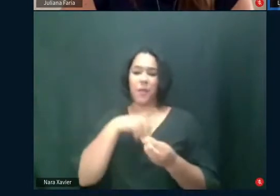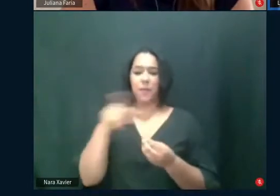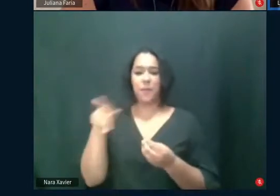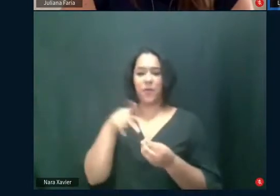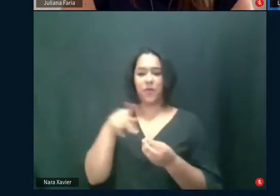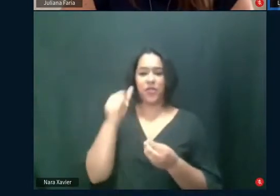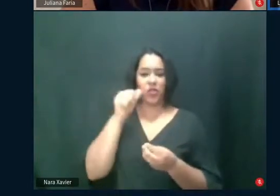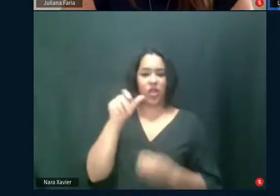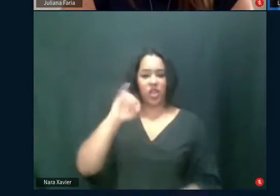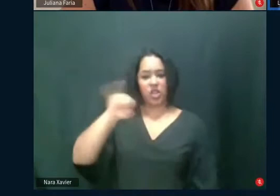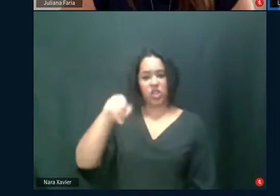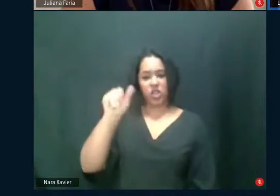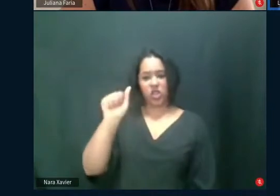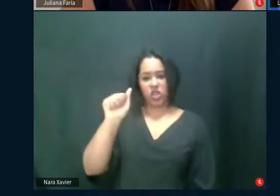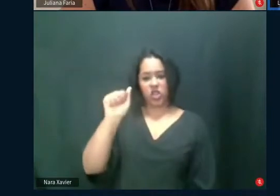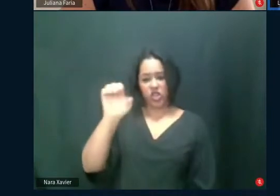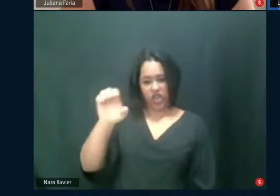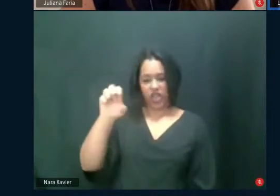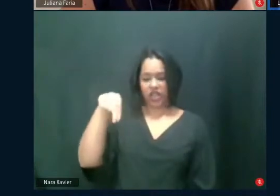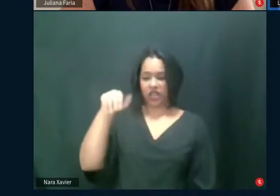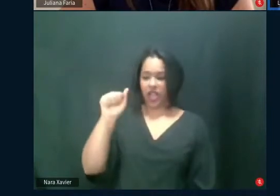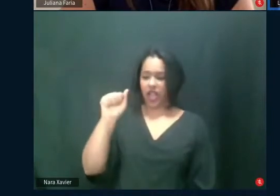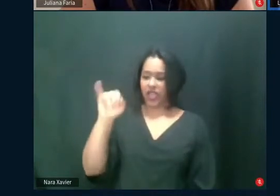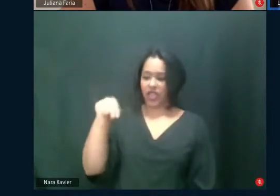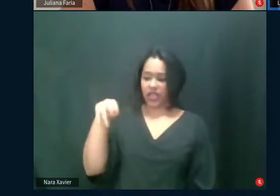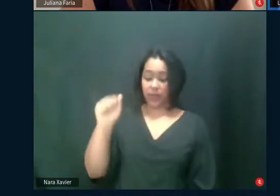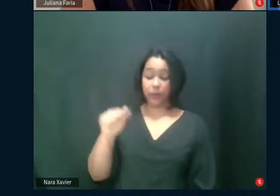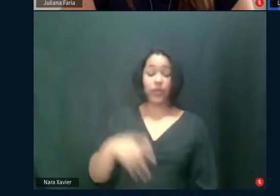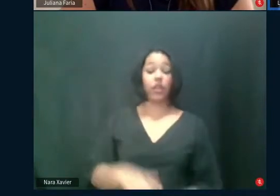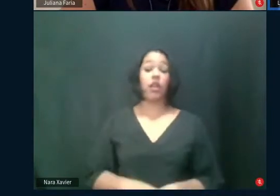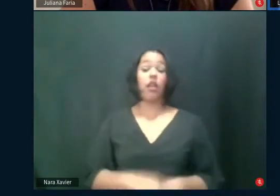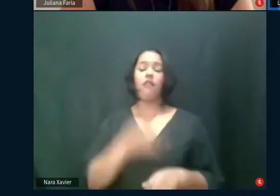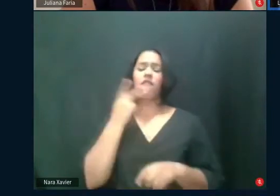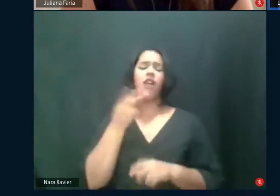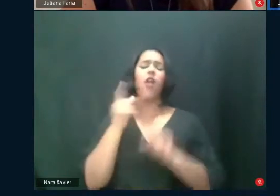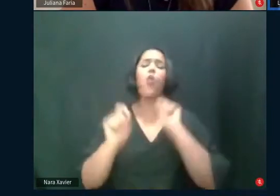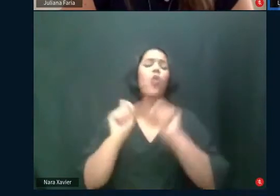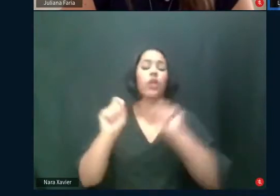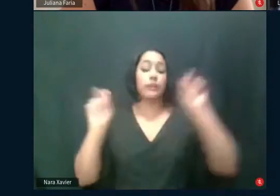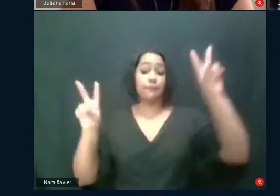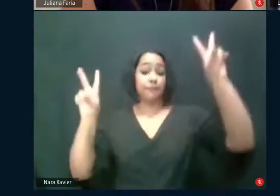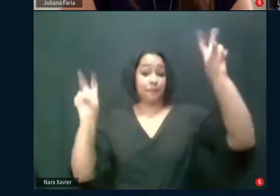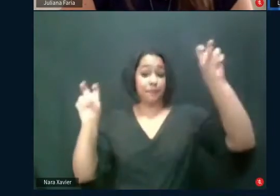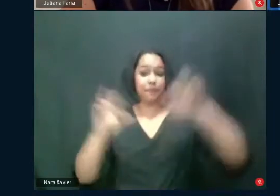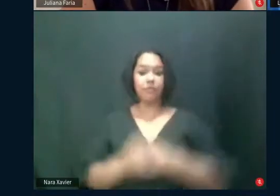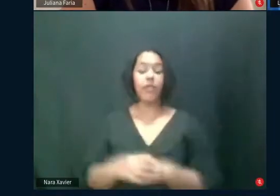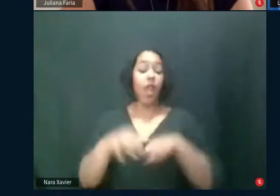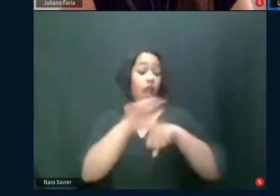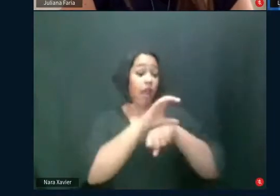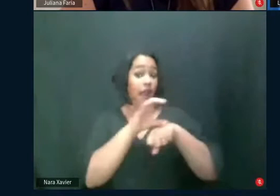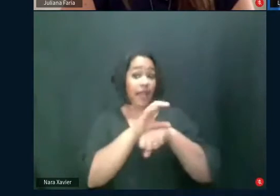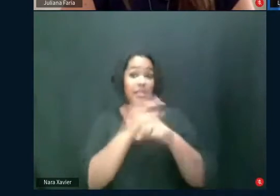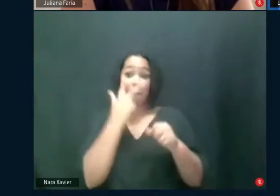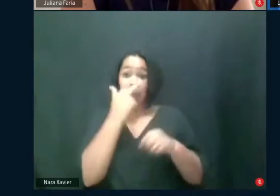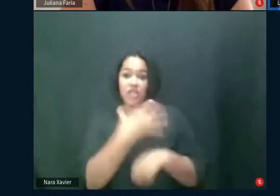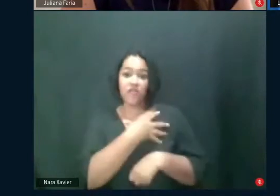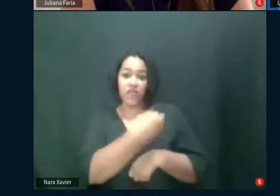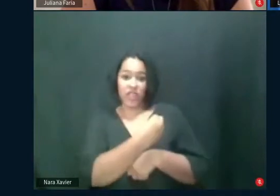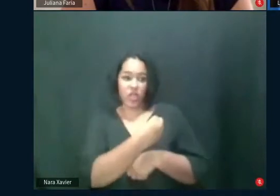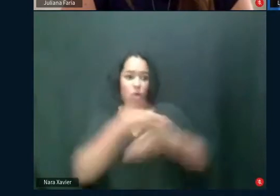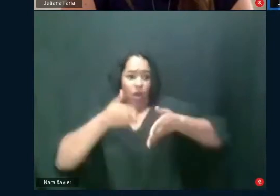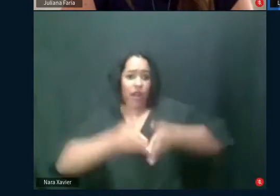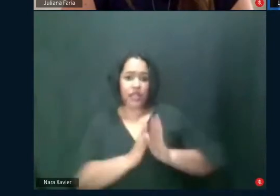citar você. O CAIS é o filho que o MEC pariu e não quis criar. e deu para a Secretaria